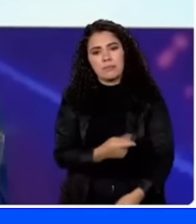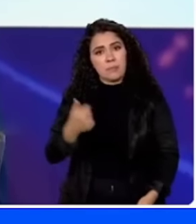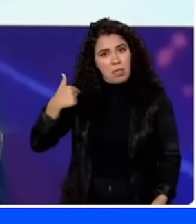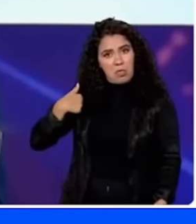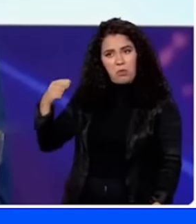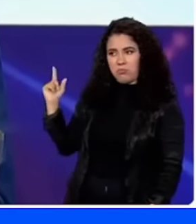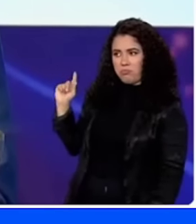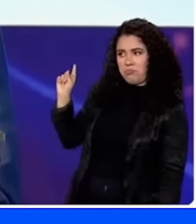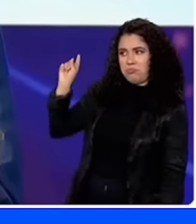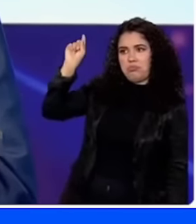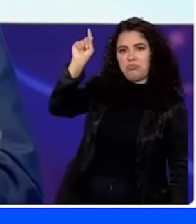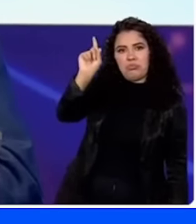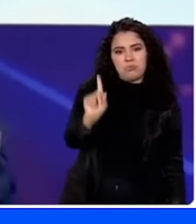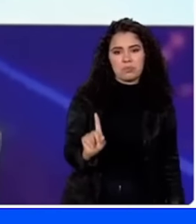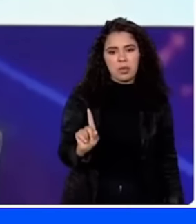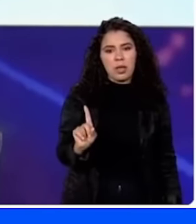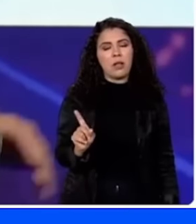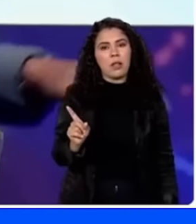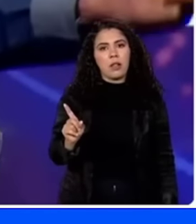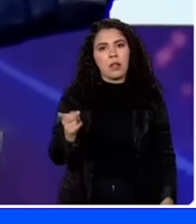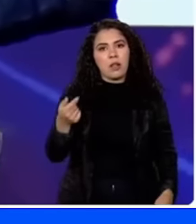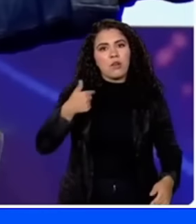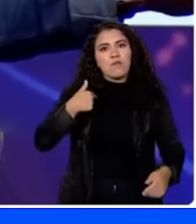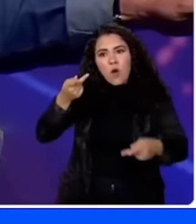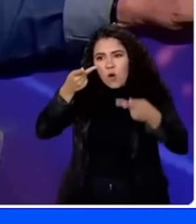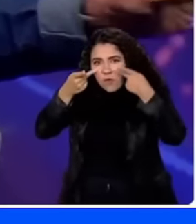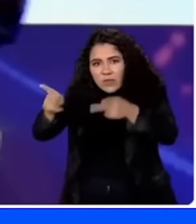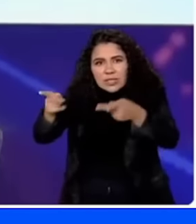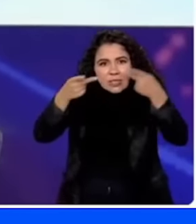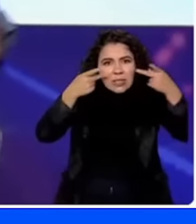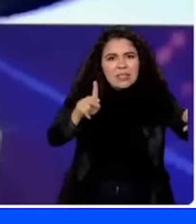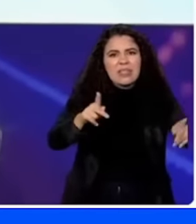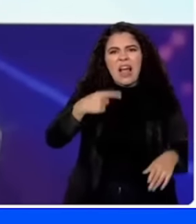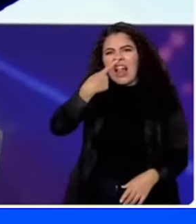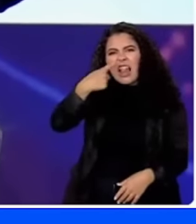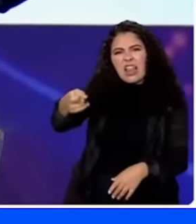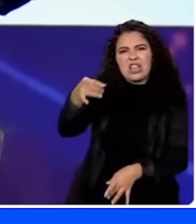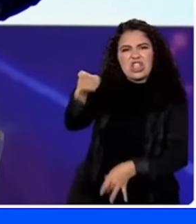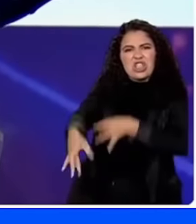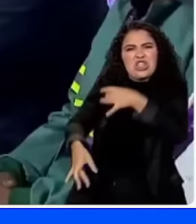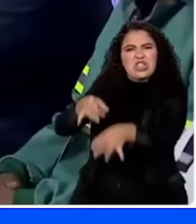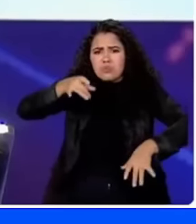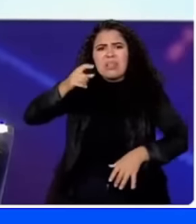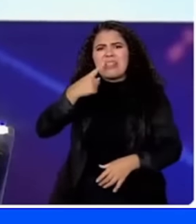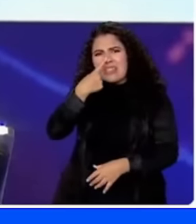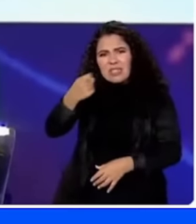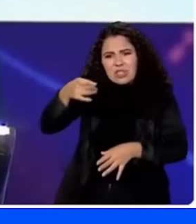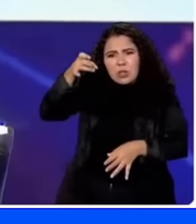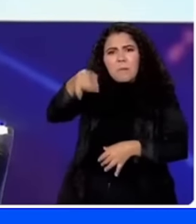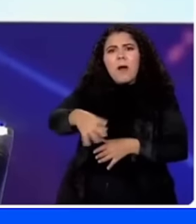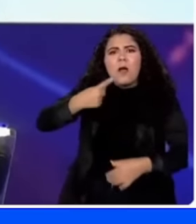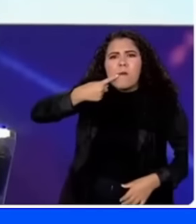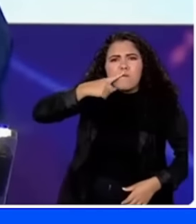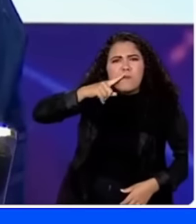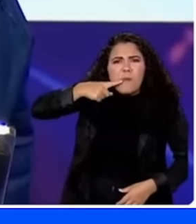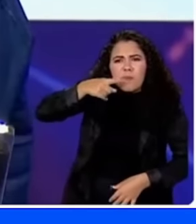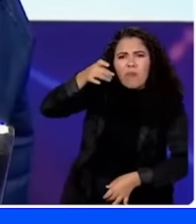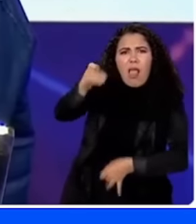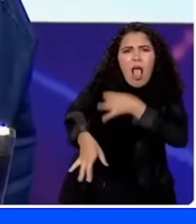aqui, vou visitar um monte de bagaço que antes era jogado fora, e aí eu